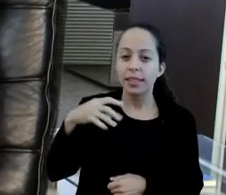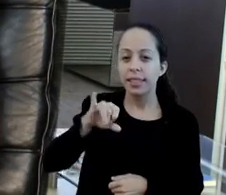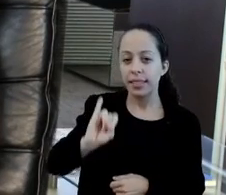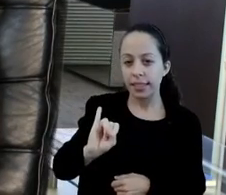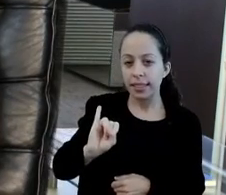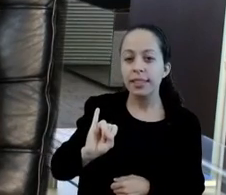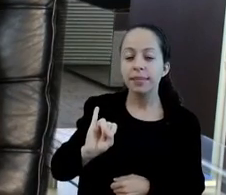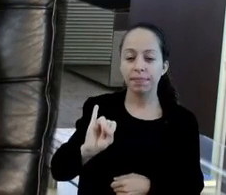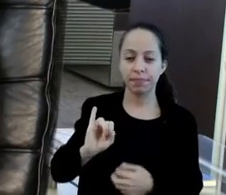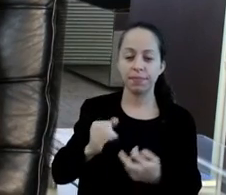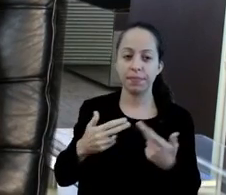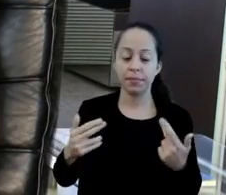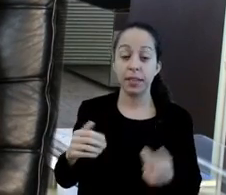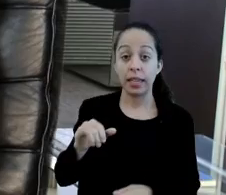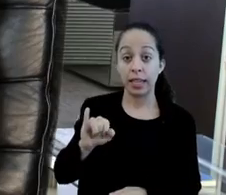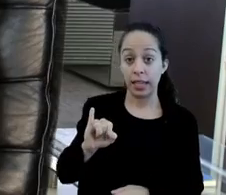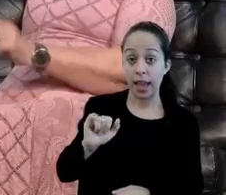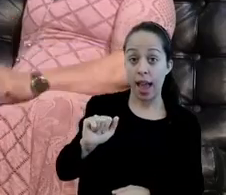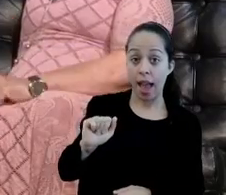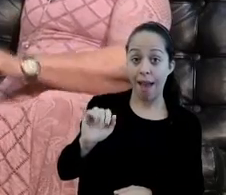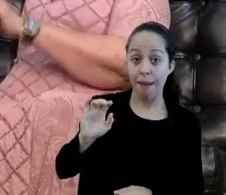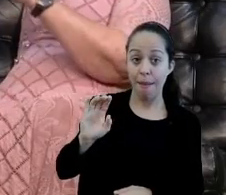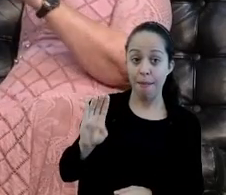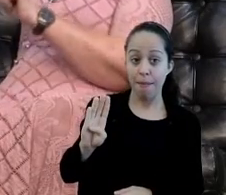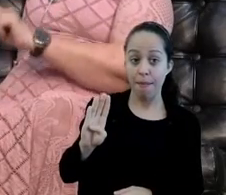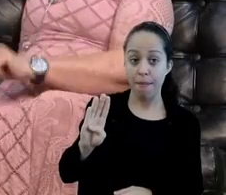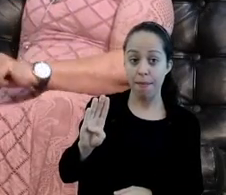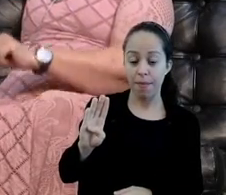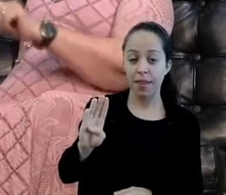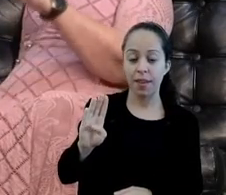IAB. A IAB